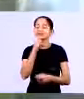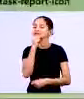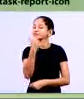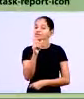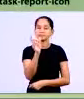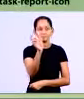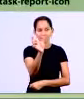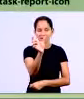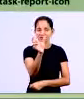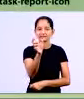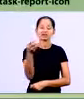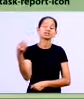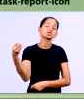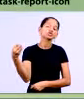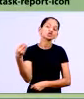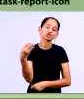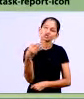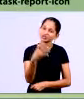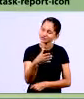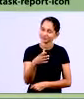palavra nova que foi